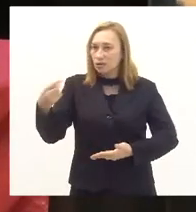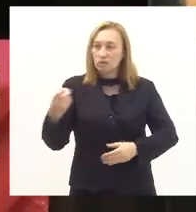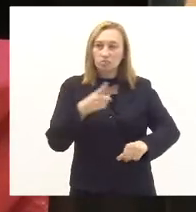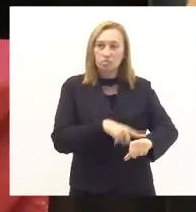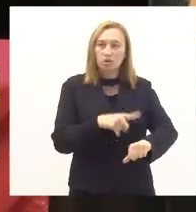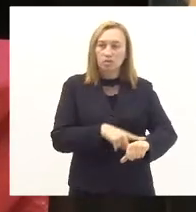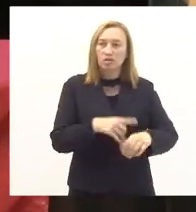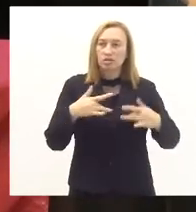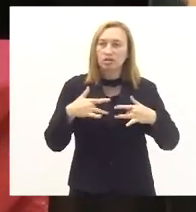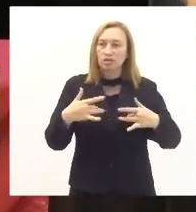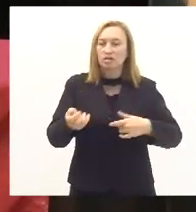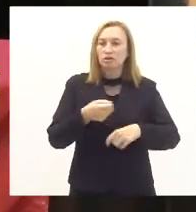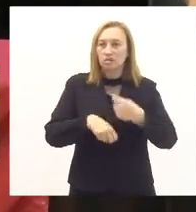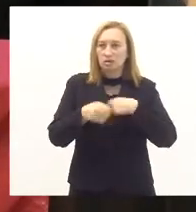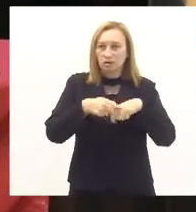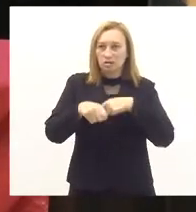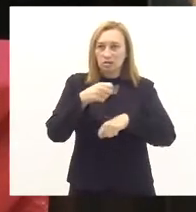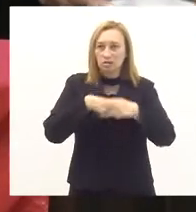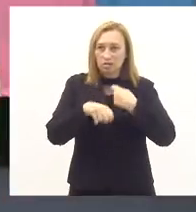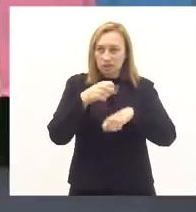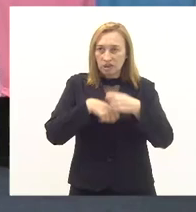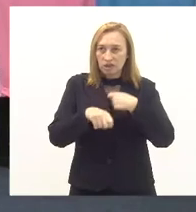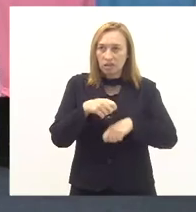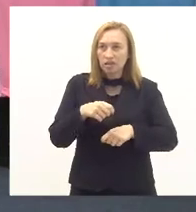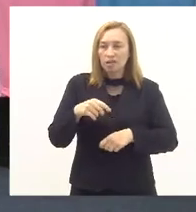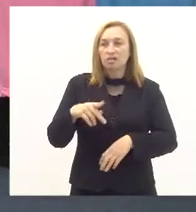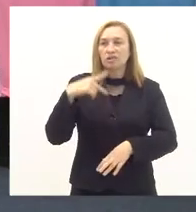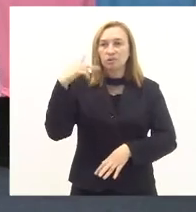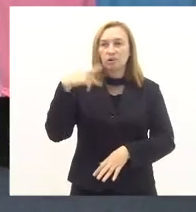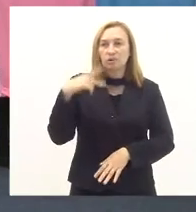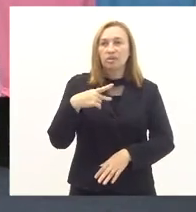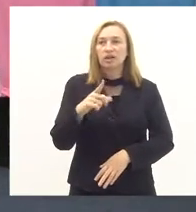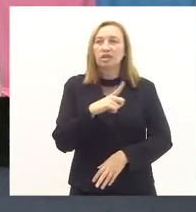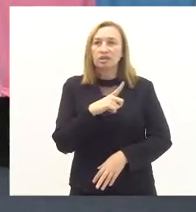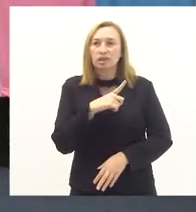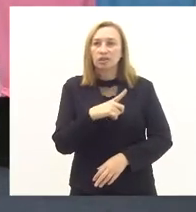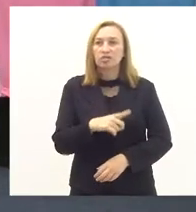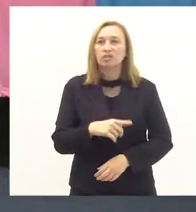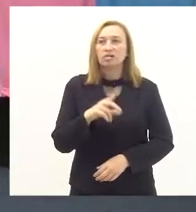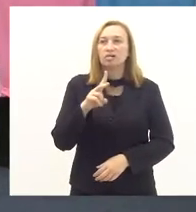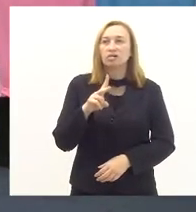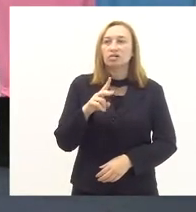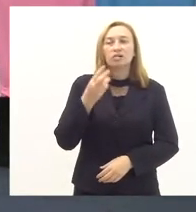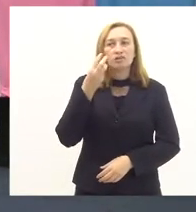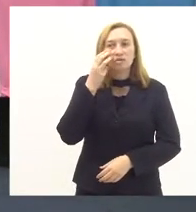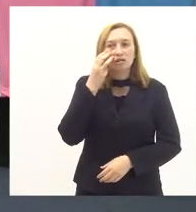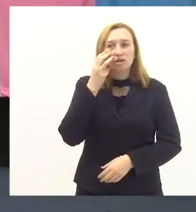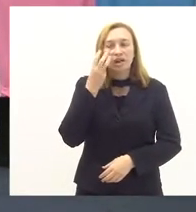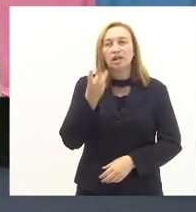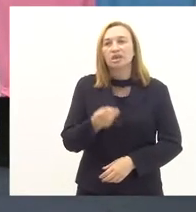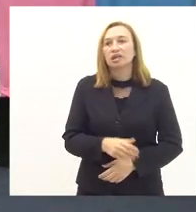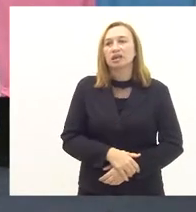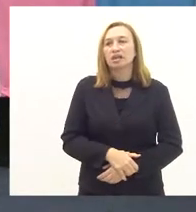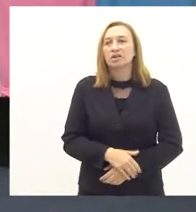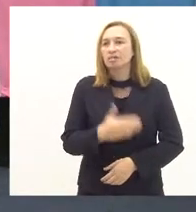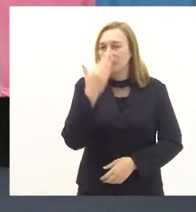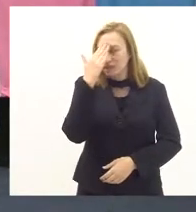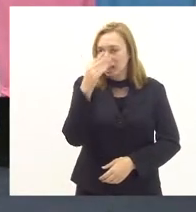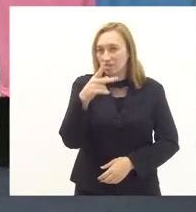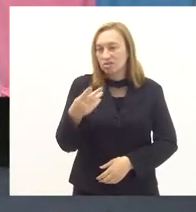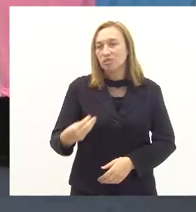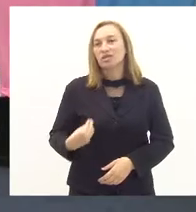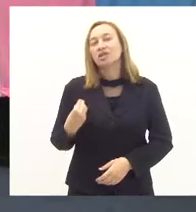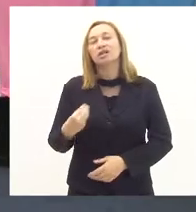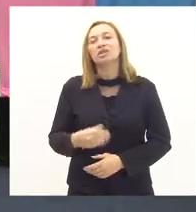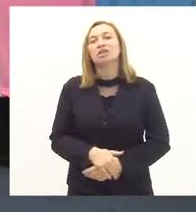economia solidária. É uma frente parlamentar que a gente tem com o Valdec Carneiro. Tudo bem? Obrigado pela